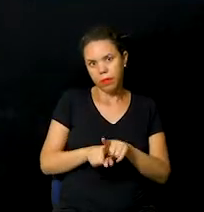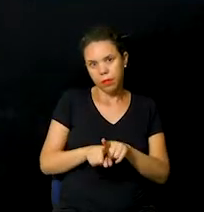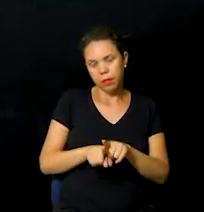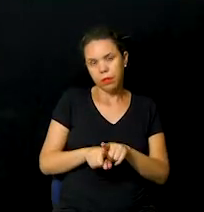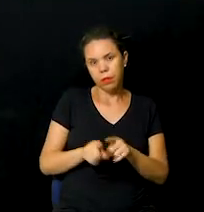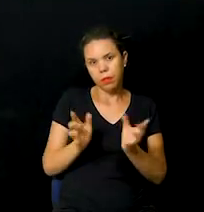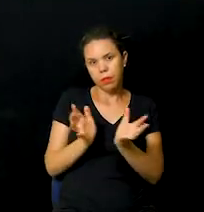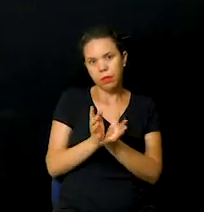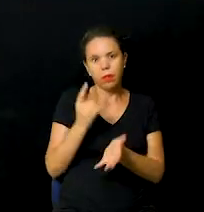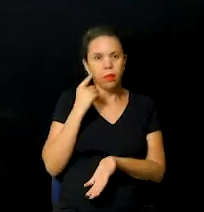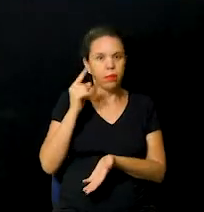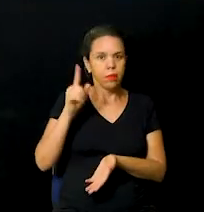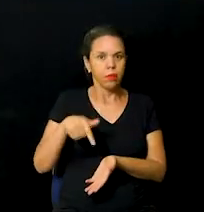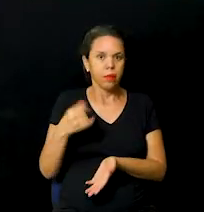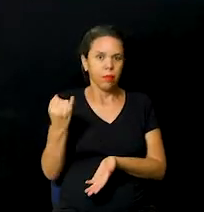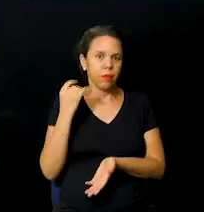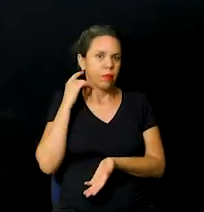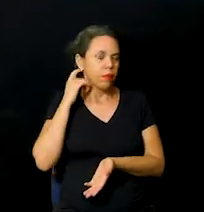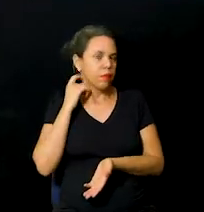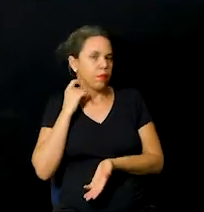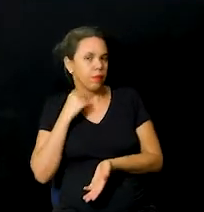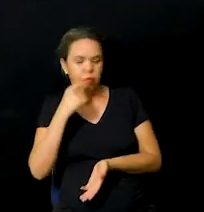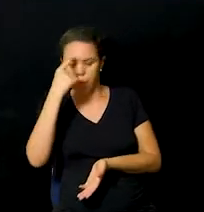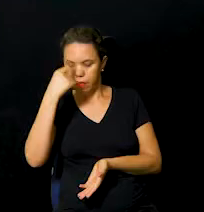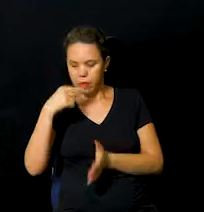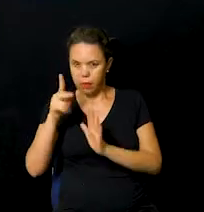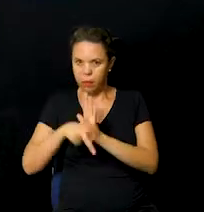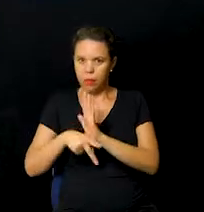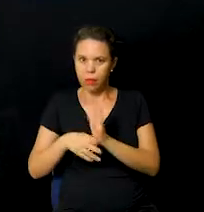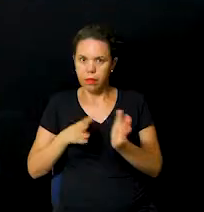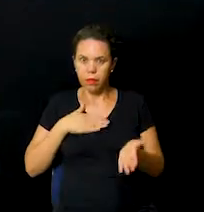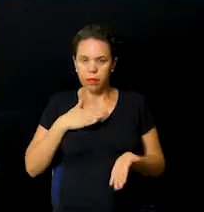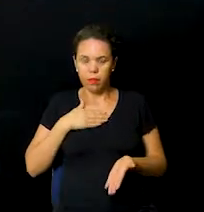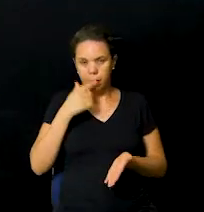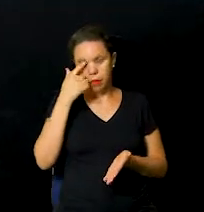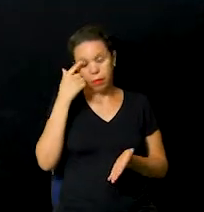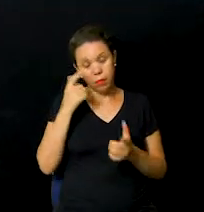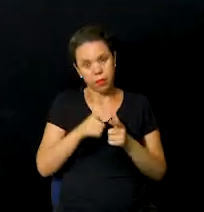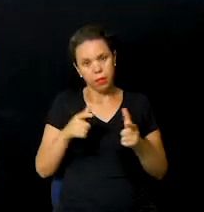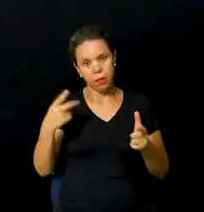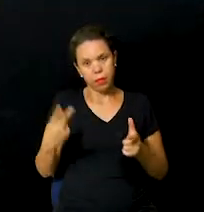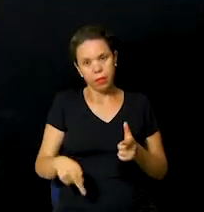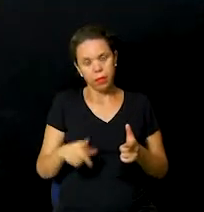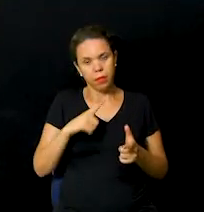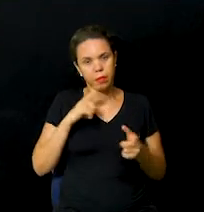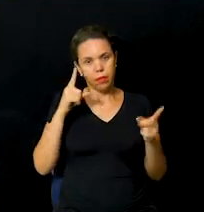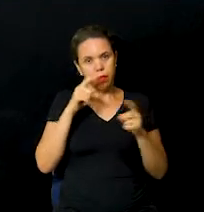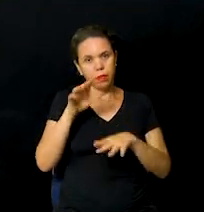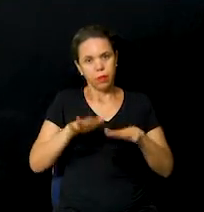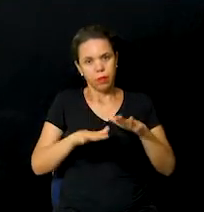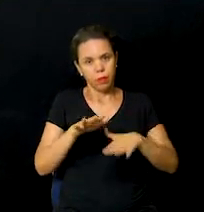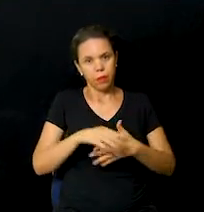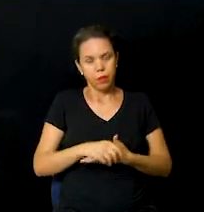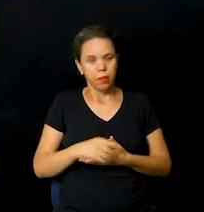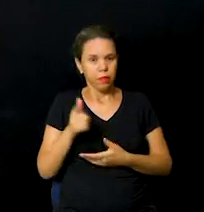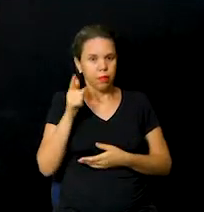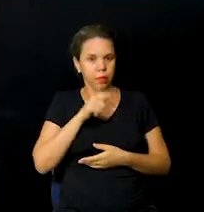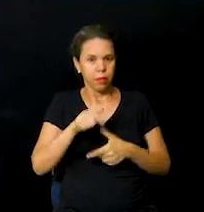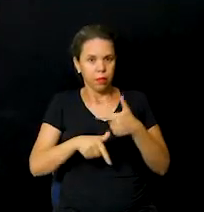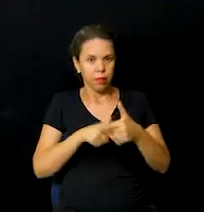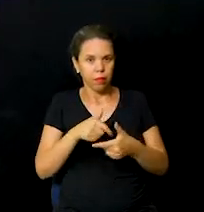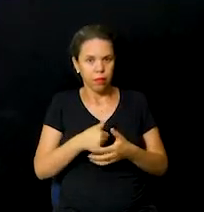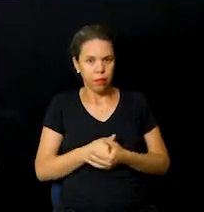que a comunidade surda, ela entra no perfil do meu projeto, porque a maioria deles tem dificuldade em